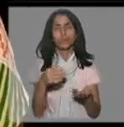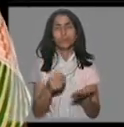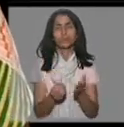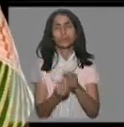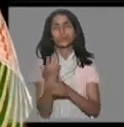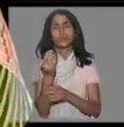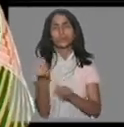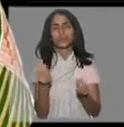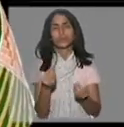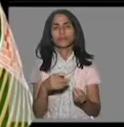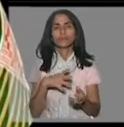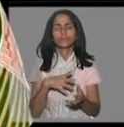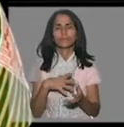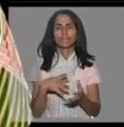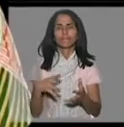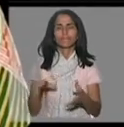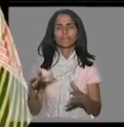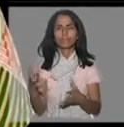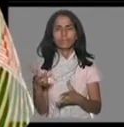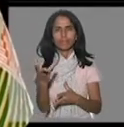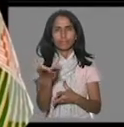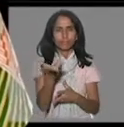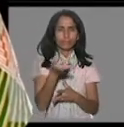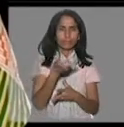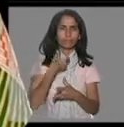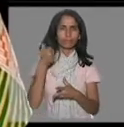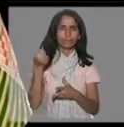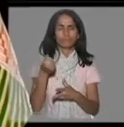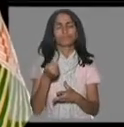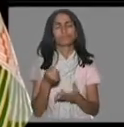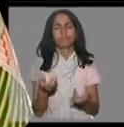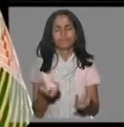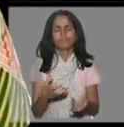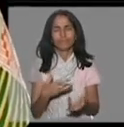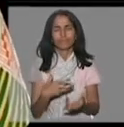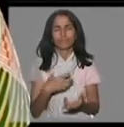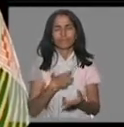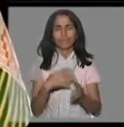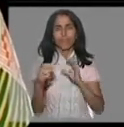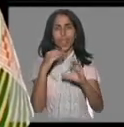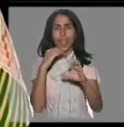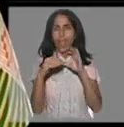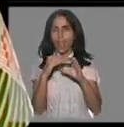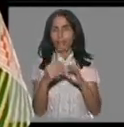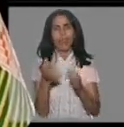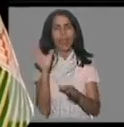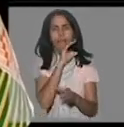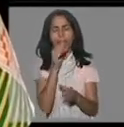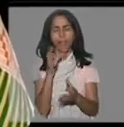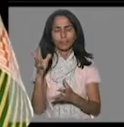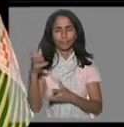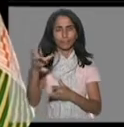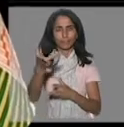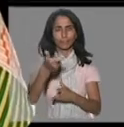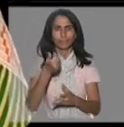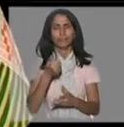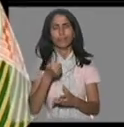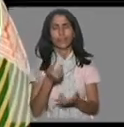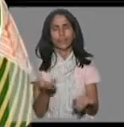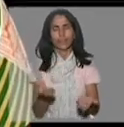acho que a moda ela tem um apelo muito grande. Ela comunica muito rápido, né? Você tem um